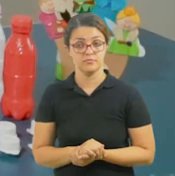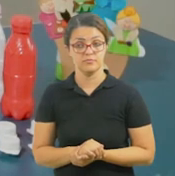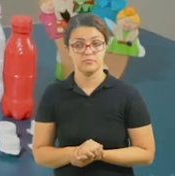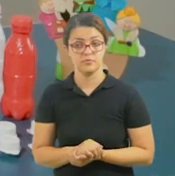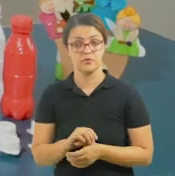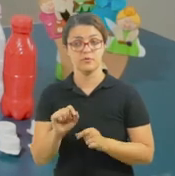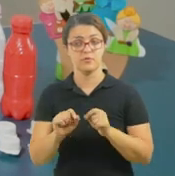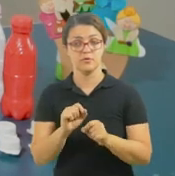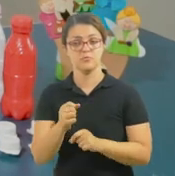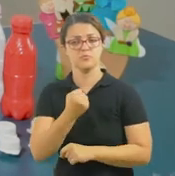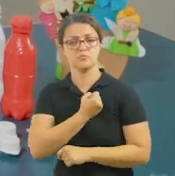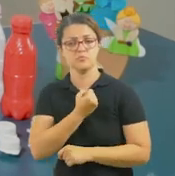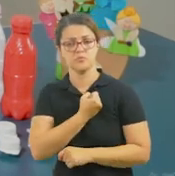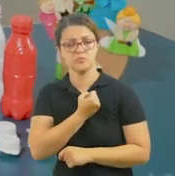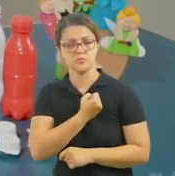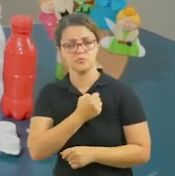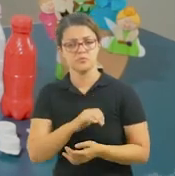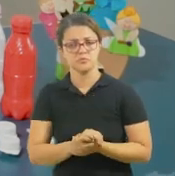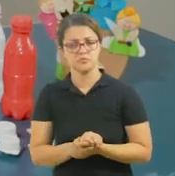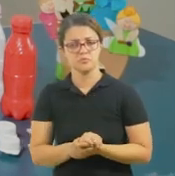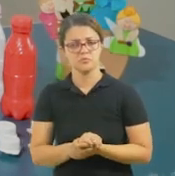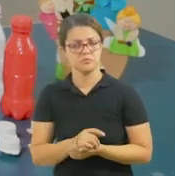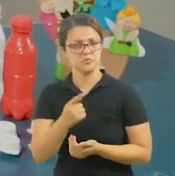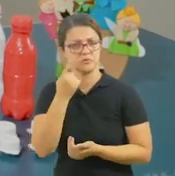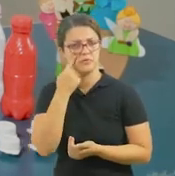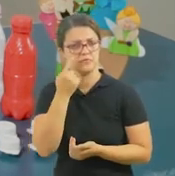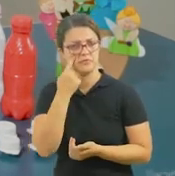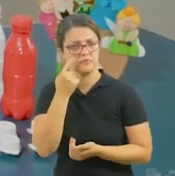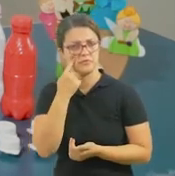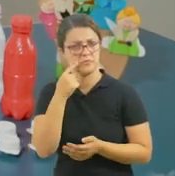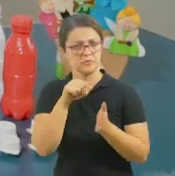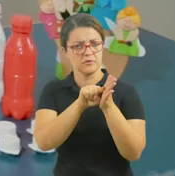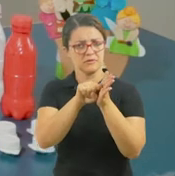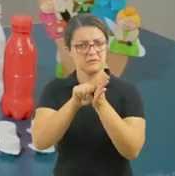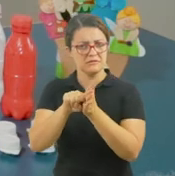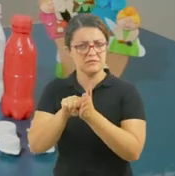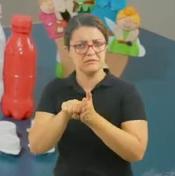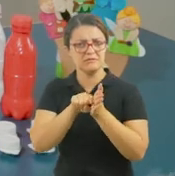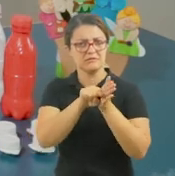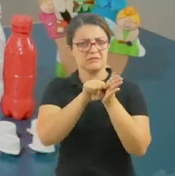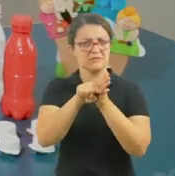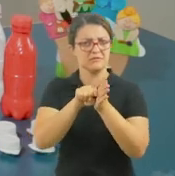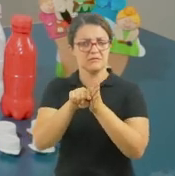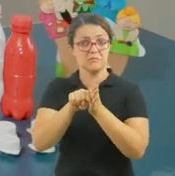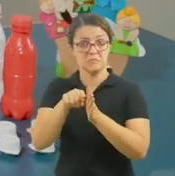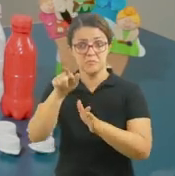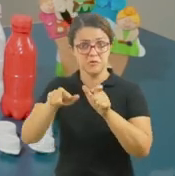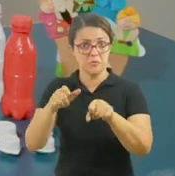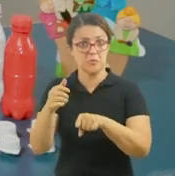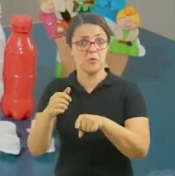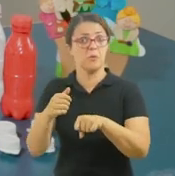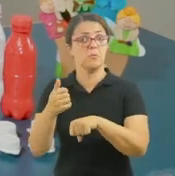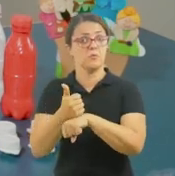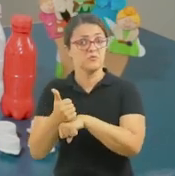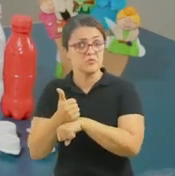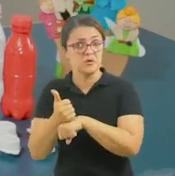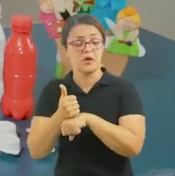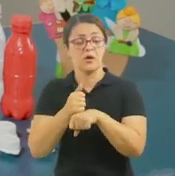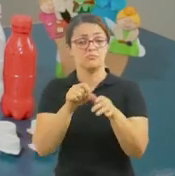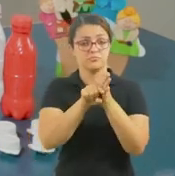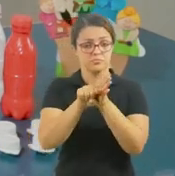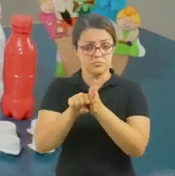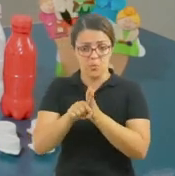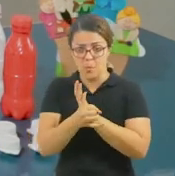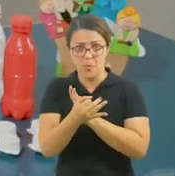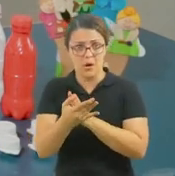momento atual do Covid-19, vocês já viram no jornal quantas pesquisas os cientistas estão fazendo? Que legal, né? Ainda